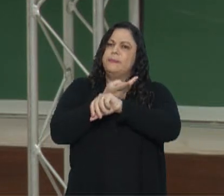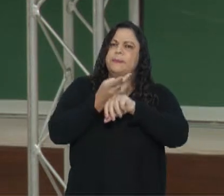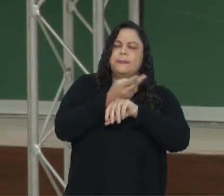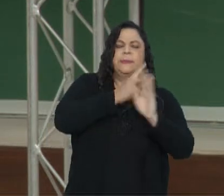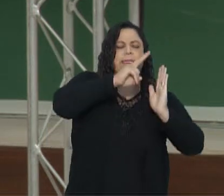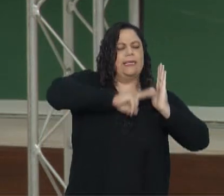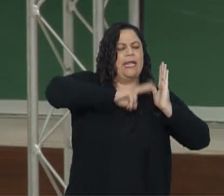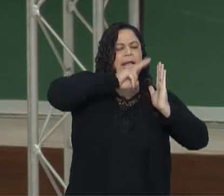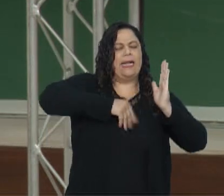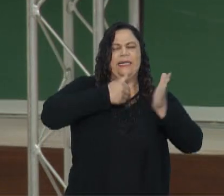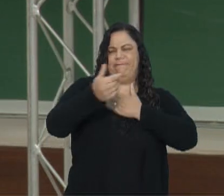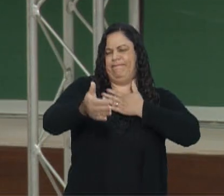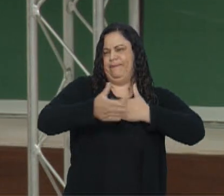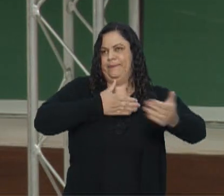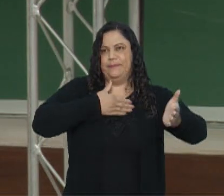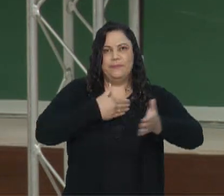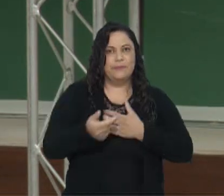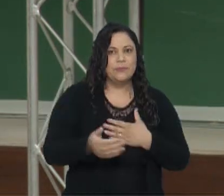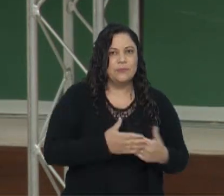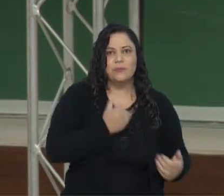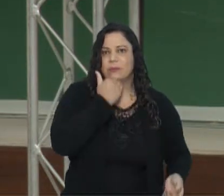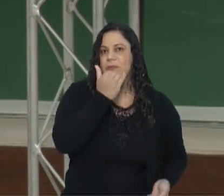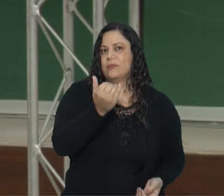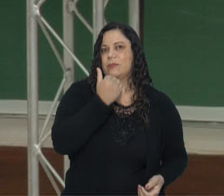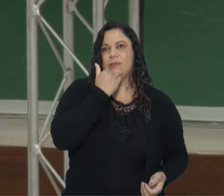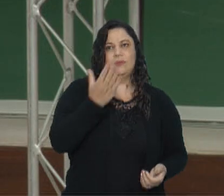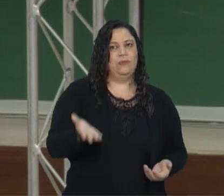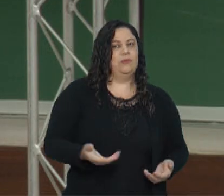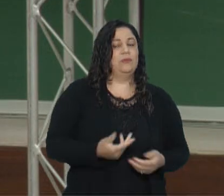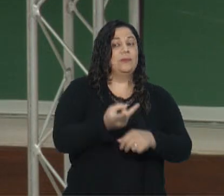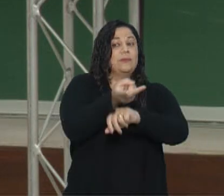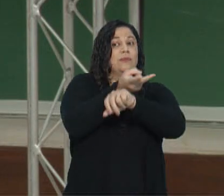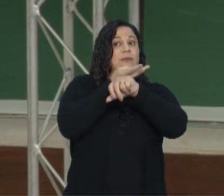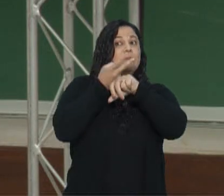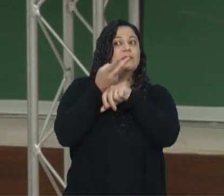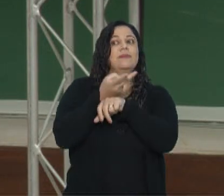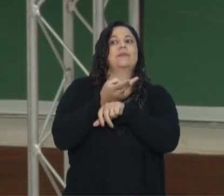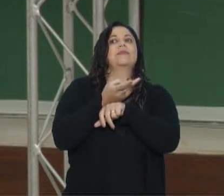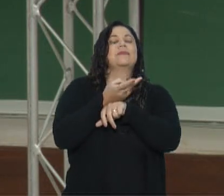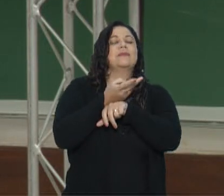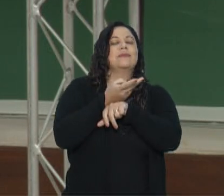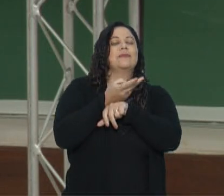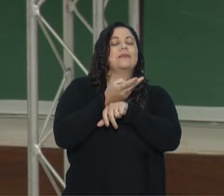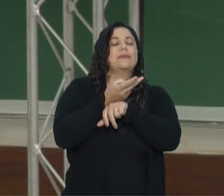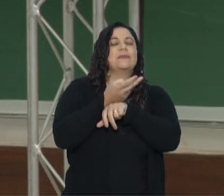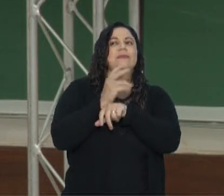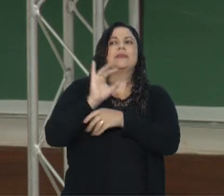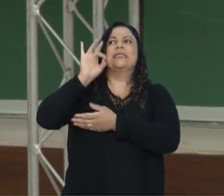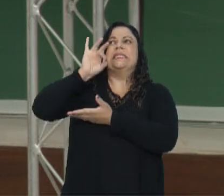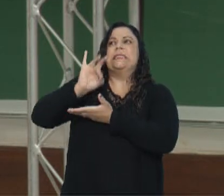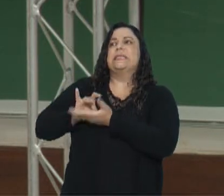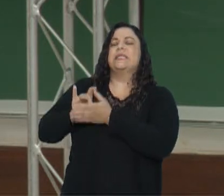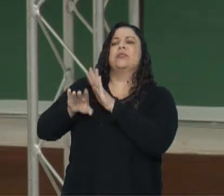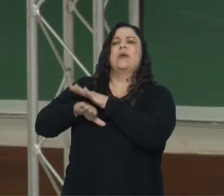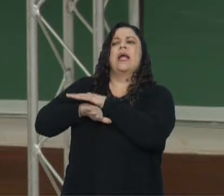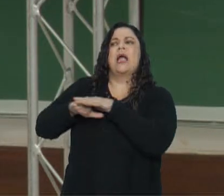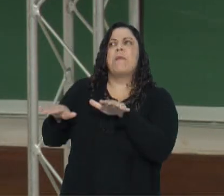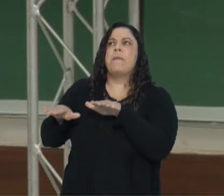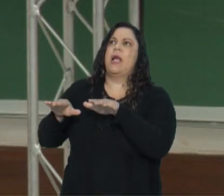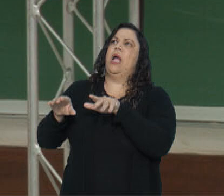ler por ler, gente. Isso não resolve nada. Eu tenho que buscar, interpretar. Ah, fato acabado. Ah,